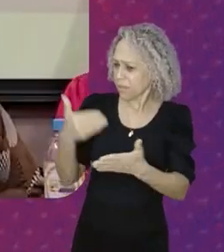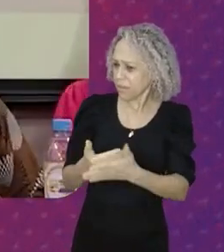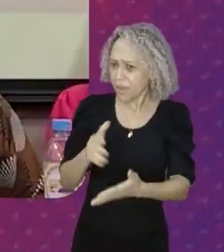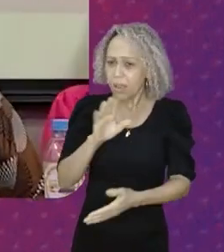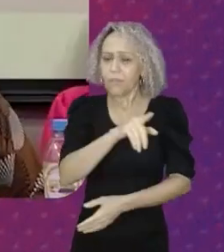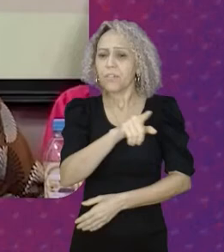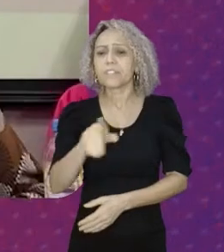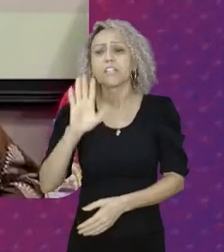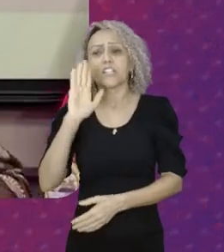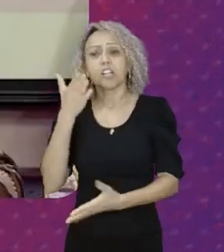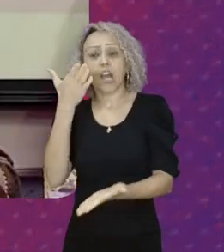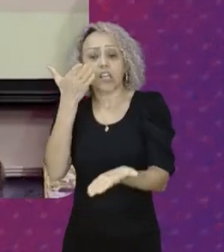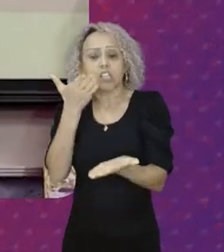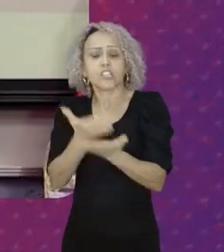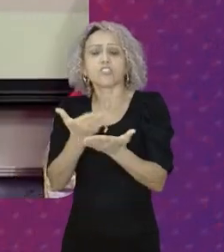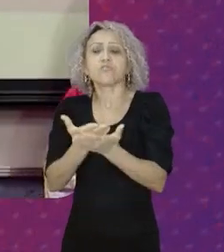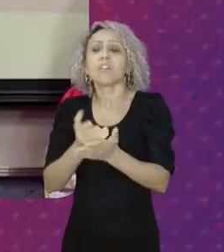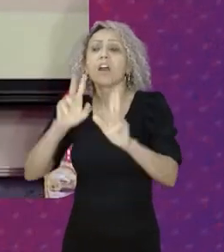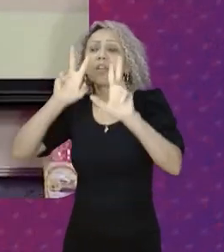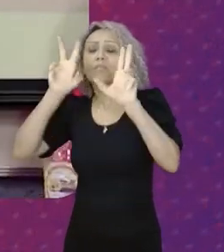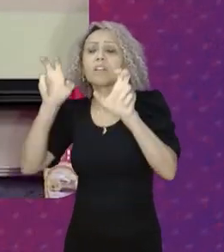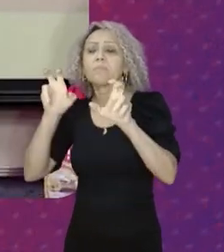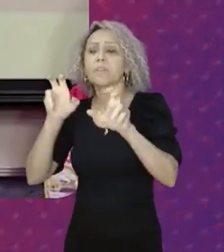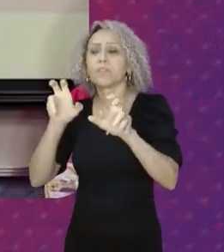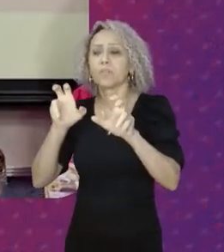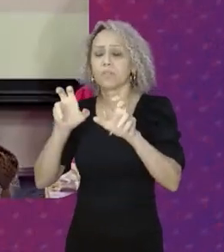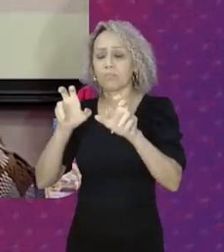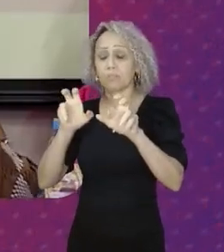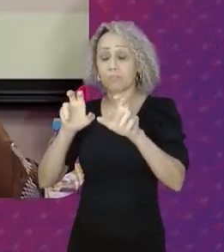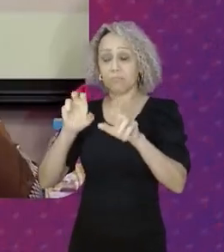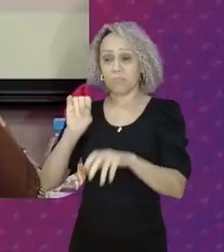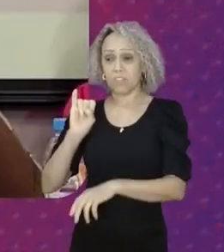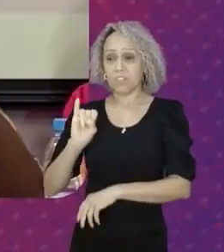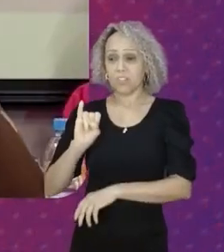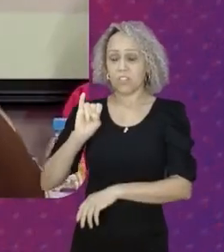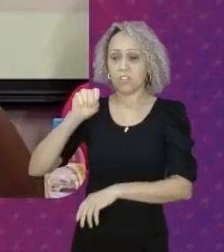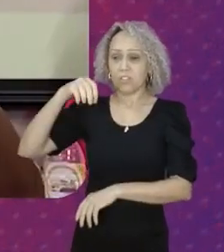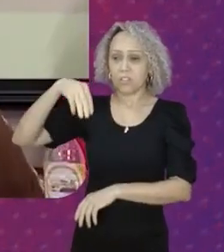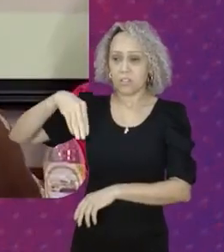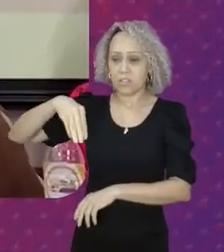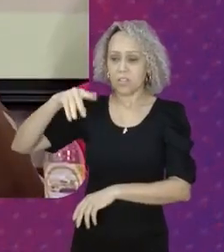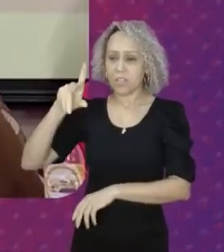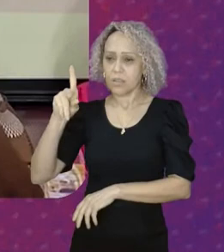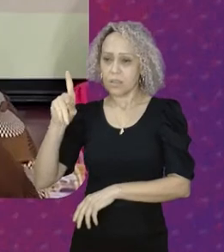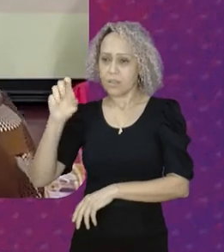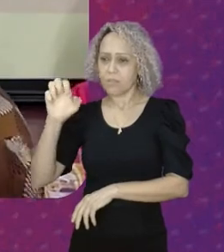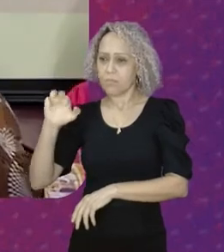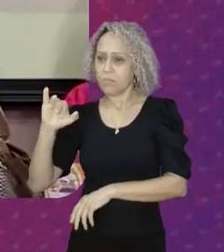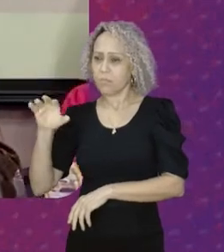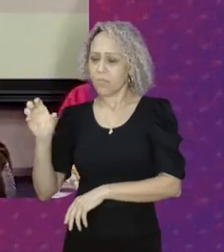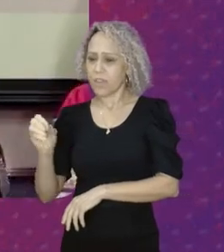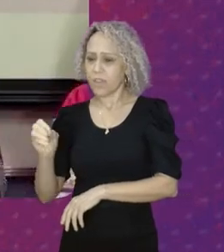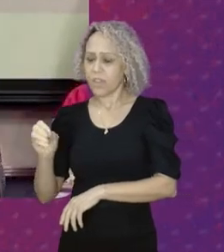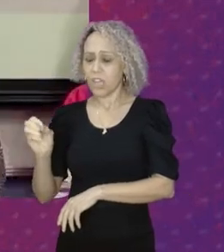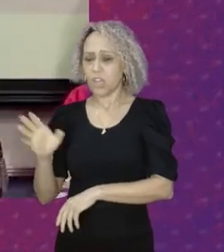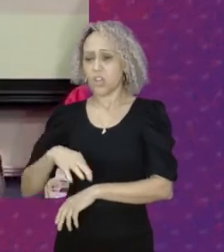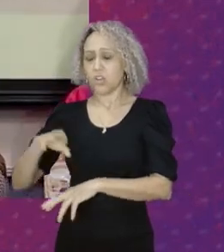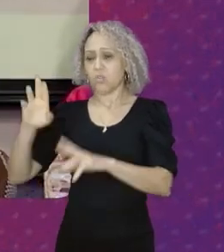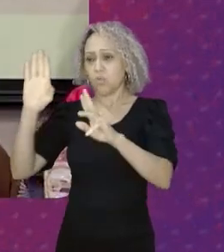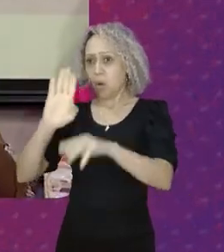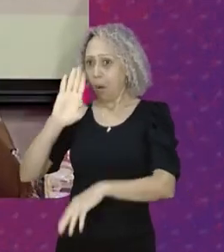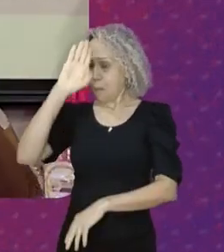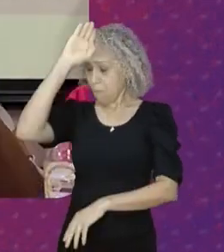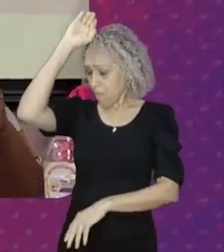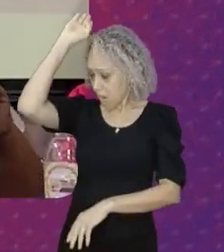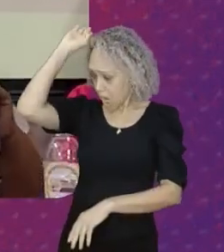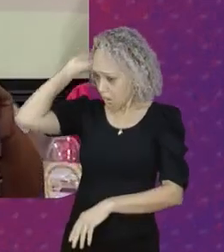seja... Eu lembro que eu me irritava demais, né? Porque era não sei o quê e queda do Império Romano. Ascensão e queda do